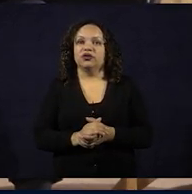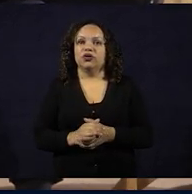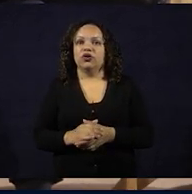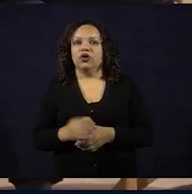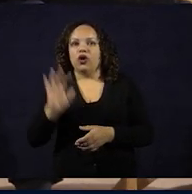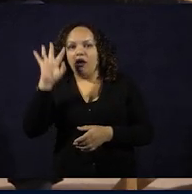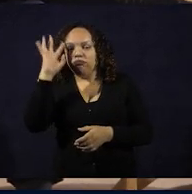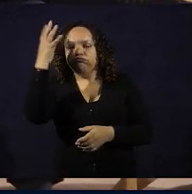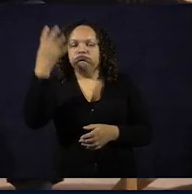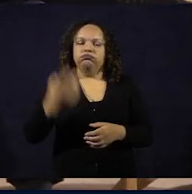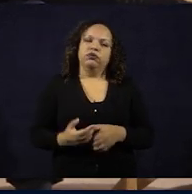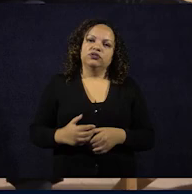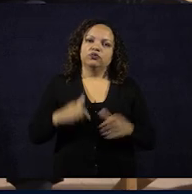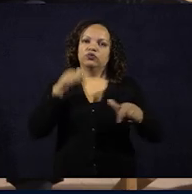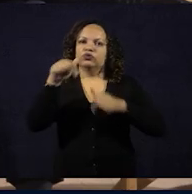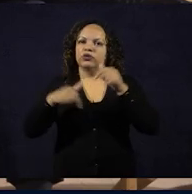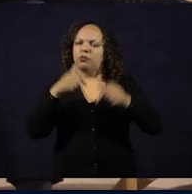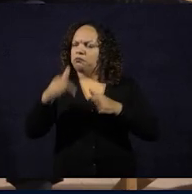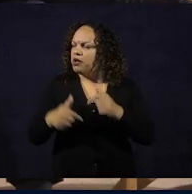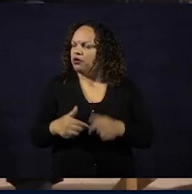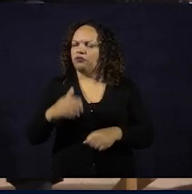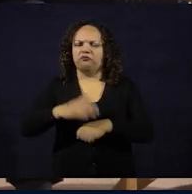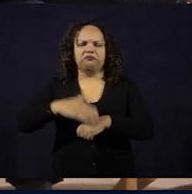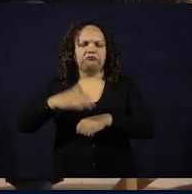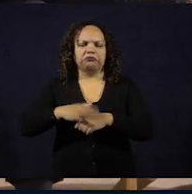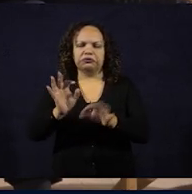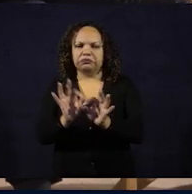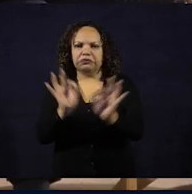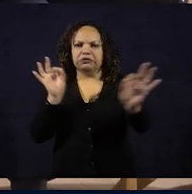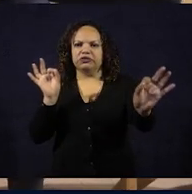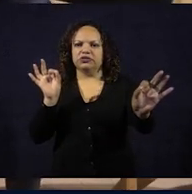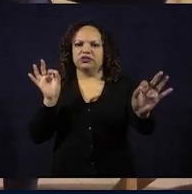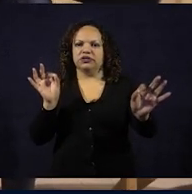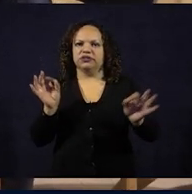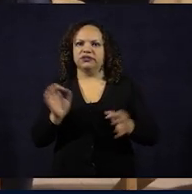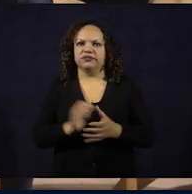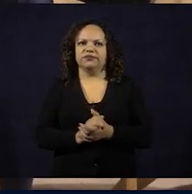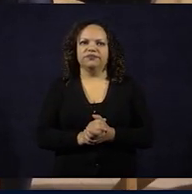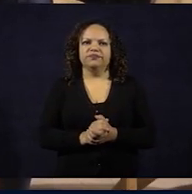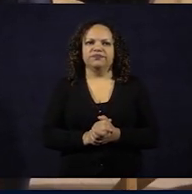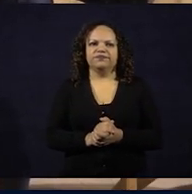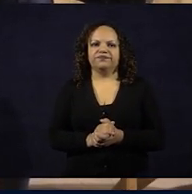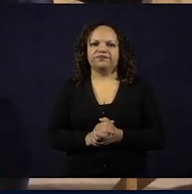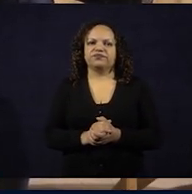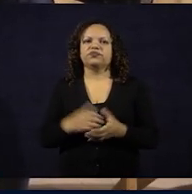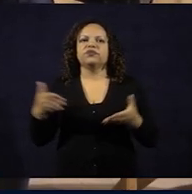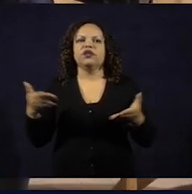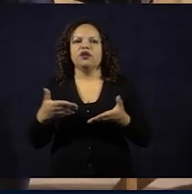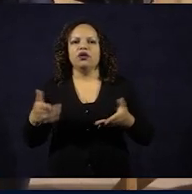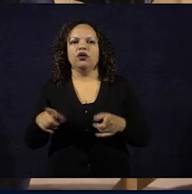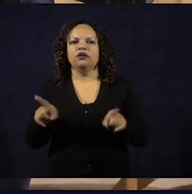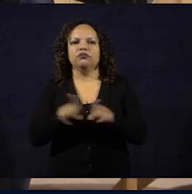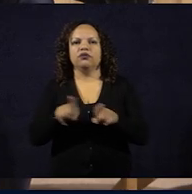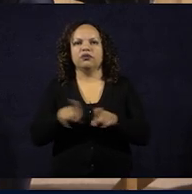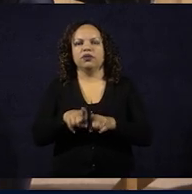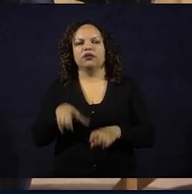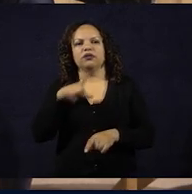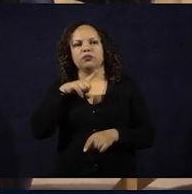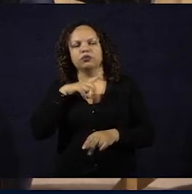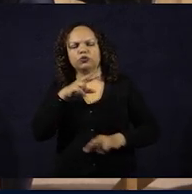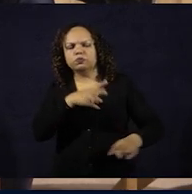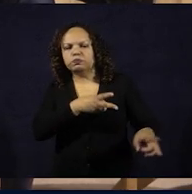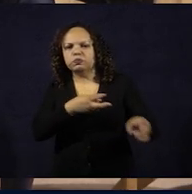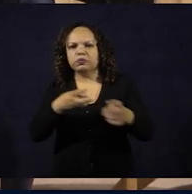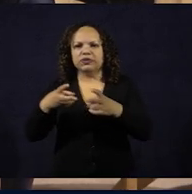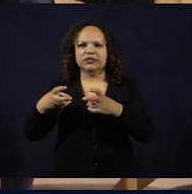de serviços ser feito à distância na remotamente e o Fábio uma coisa que a gente tem visto aqui bastante dessas coisas que você comentou